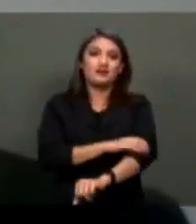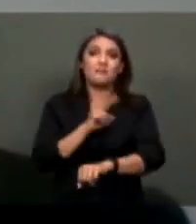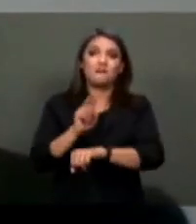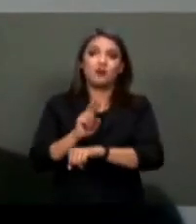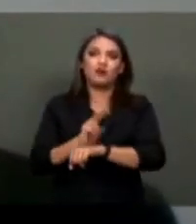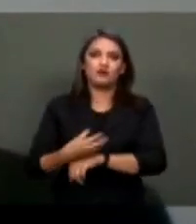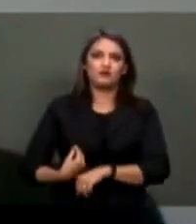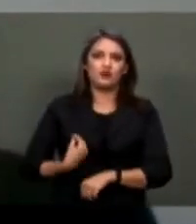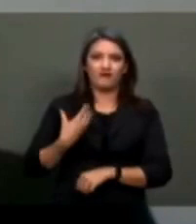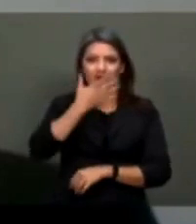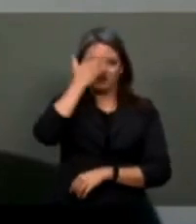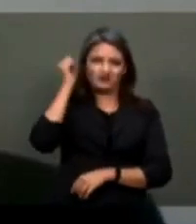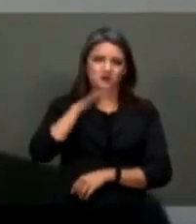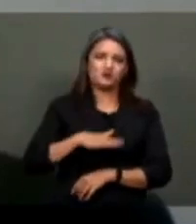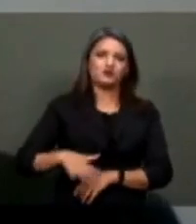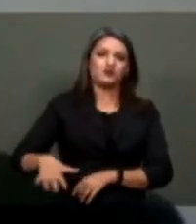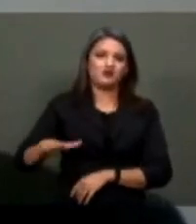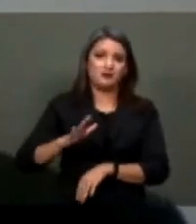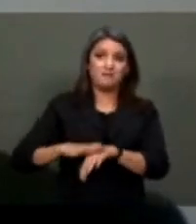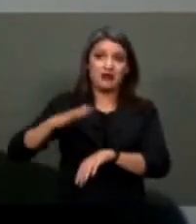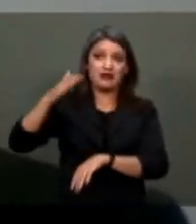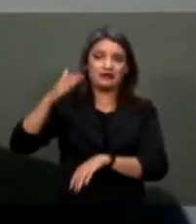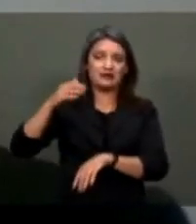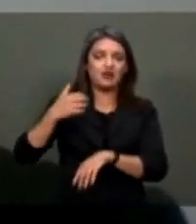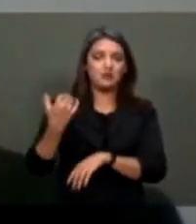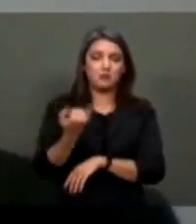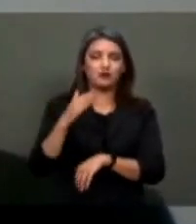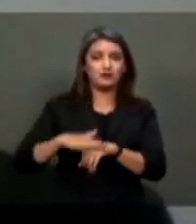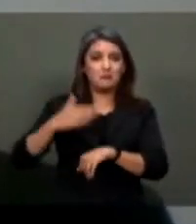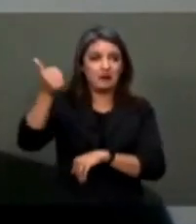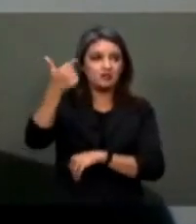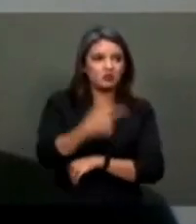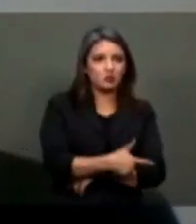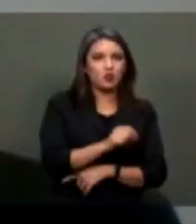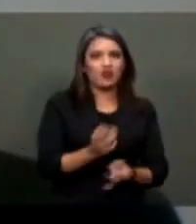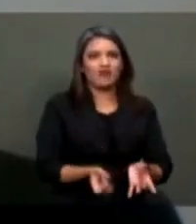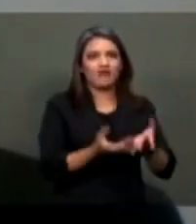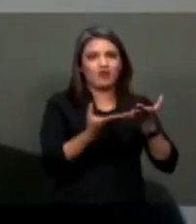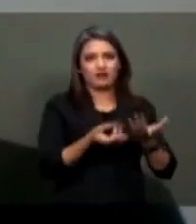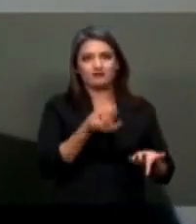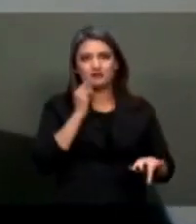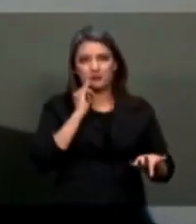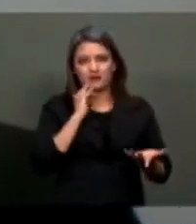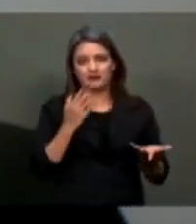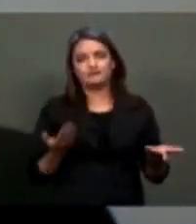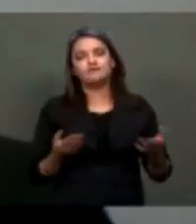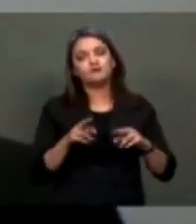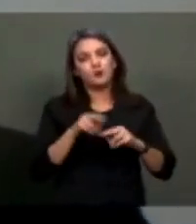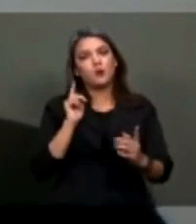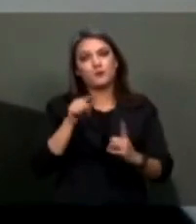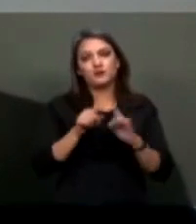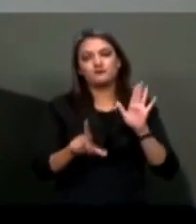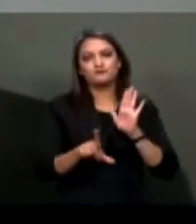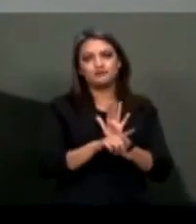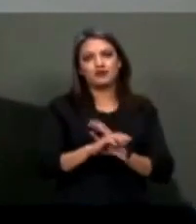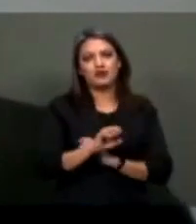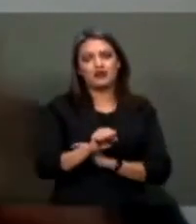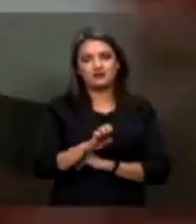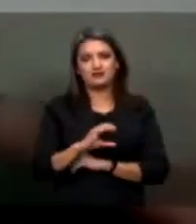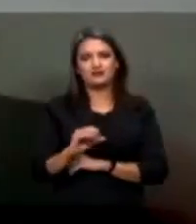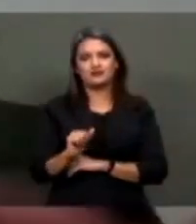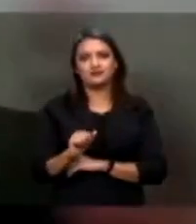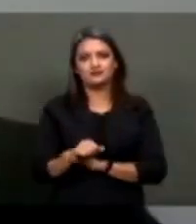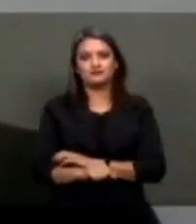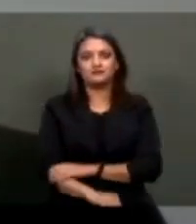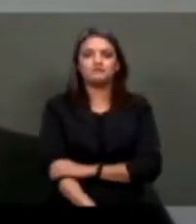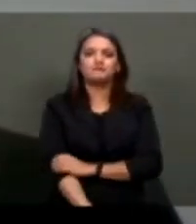das pessoas que é o gridmode proteção da Lei Seca e excelências